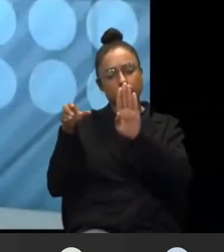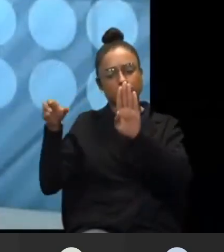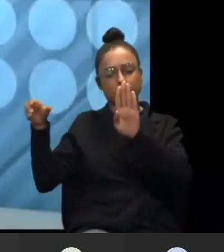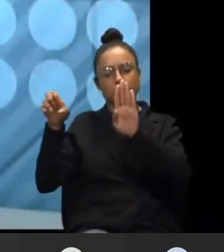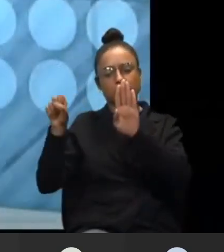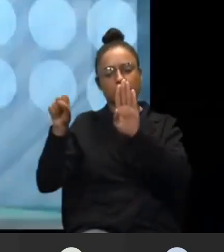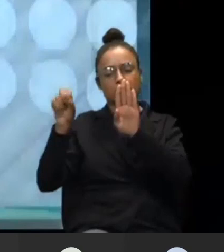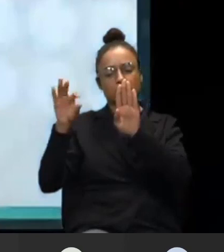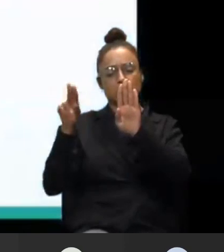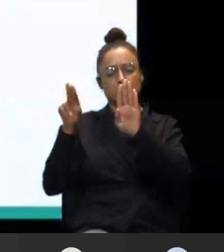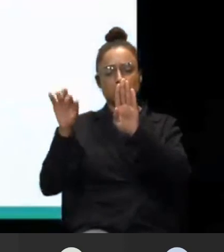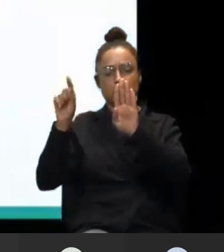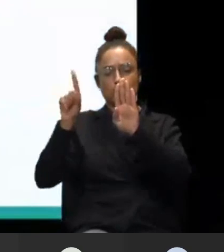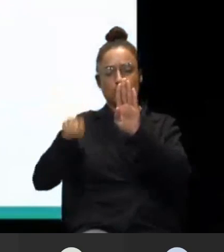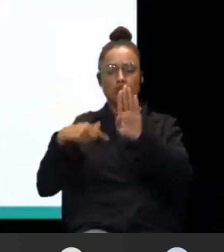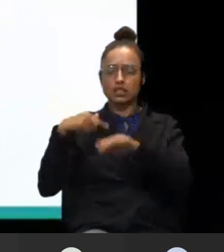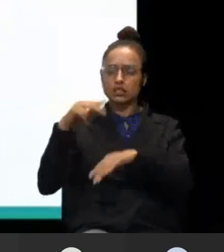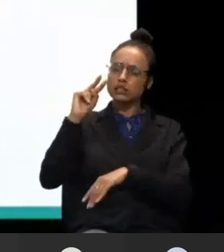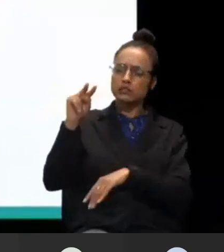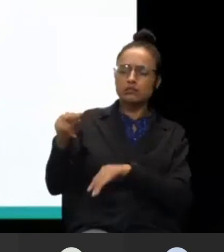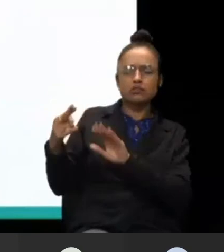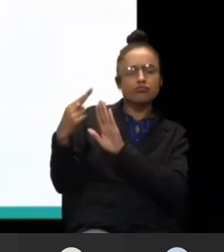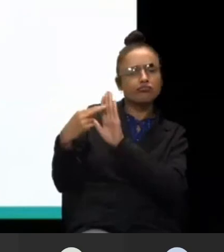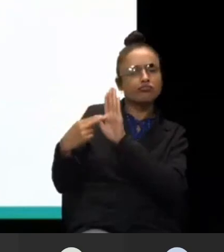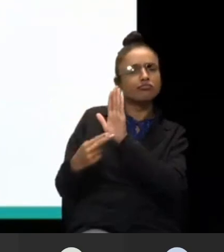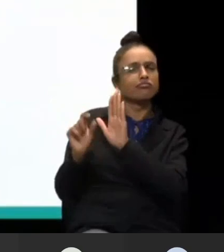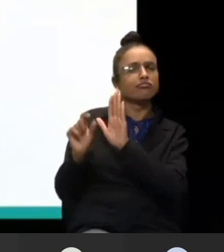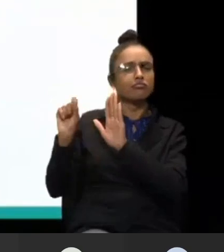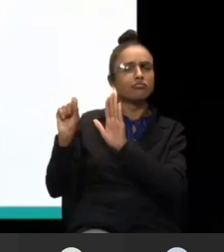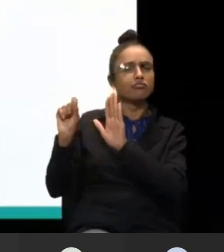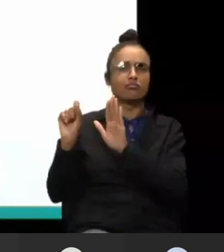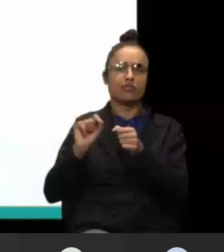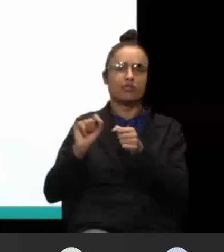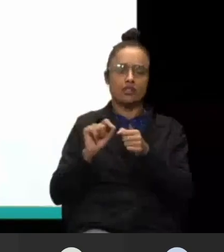Então vamos ao slide para observar quais foram os passos realizados.